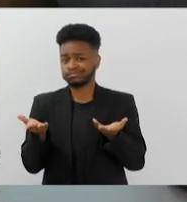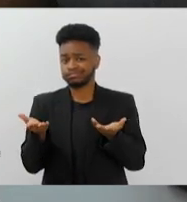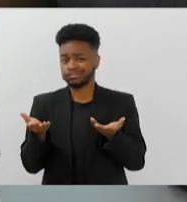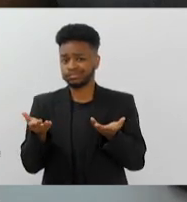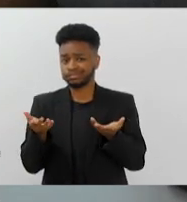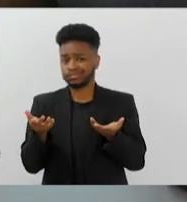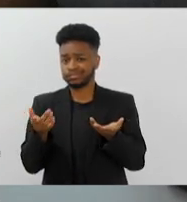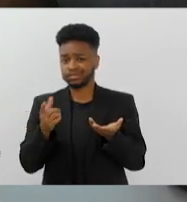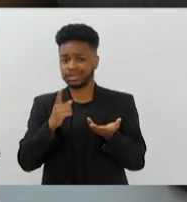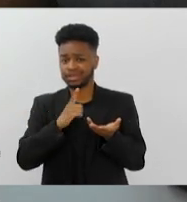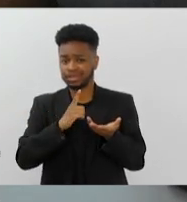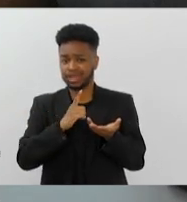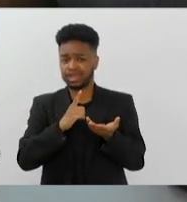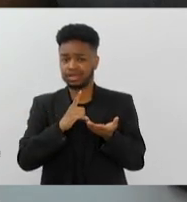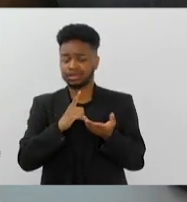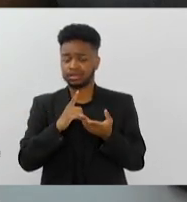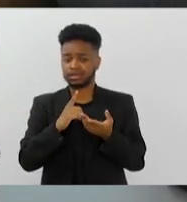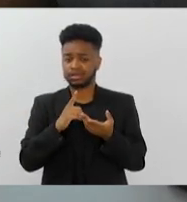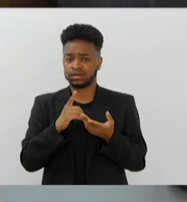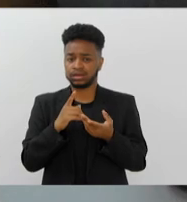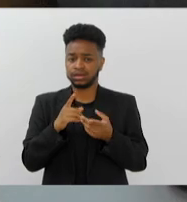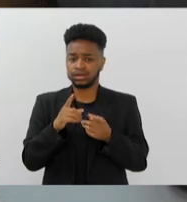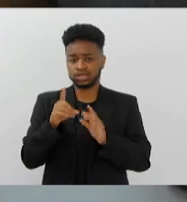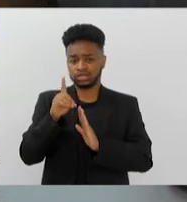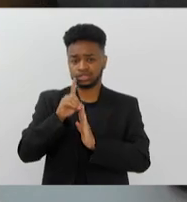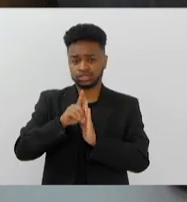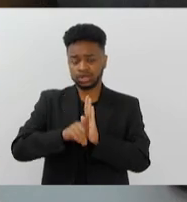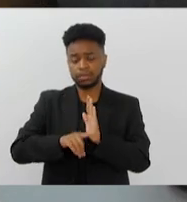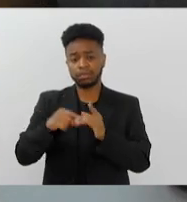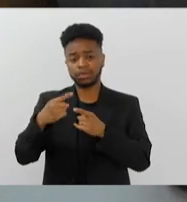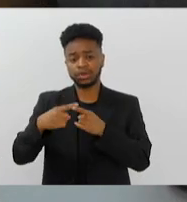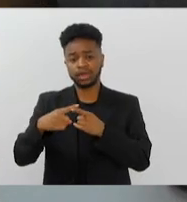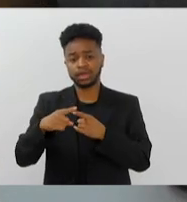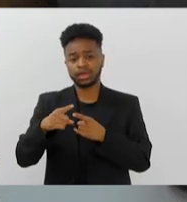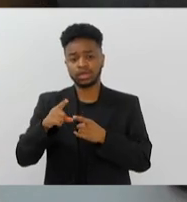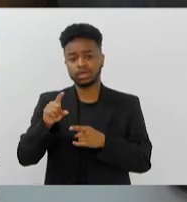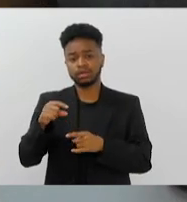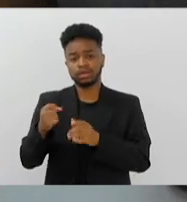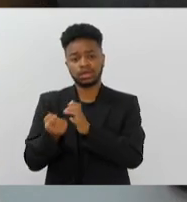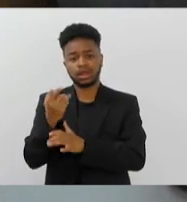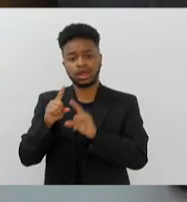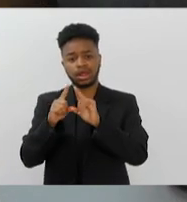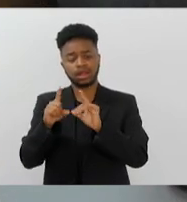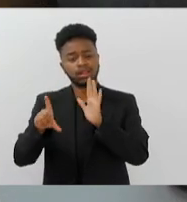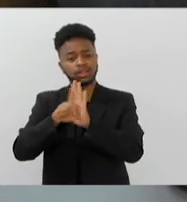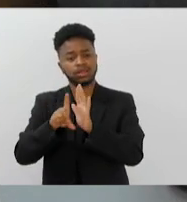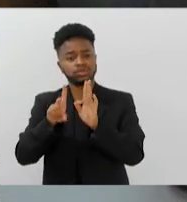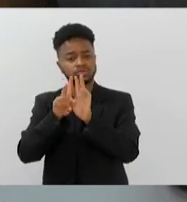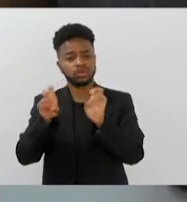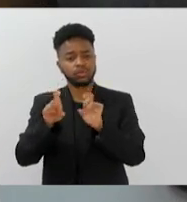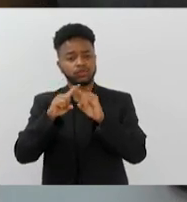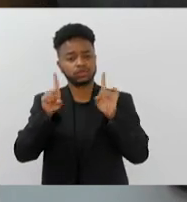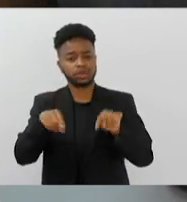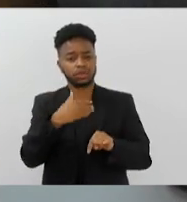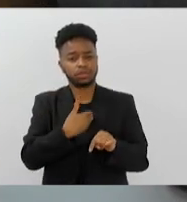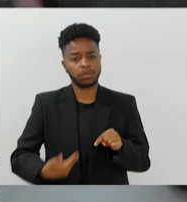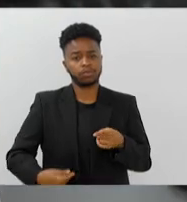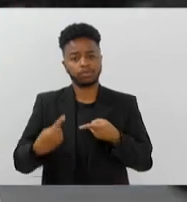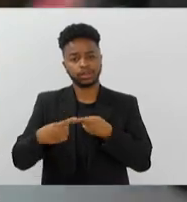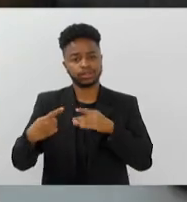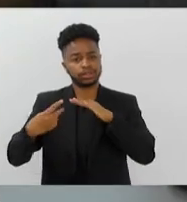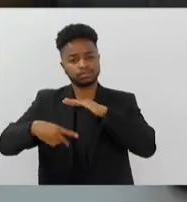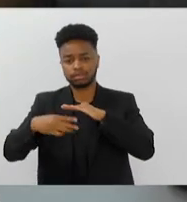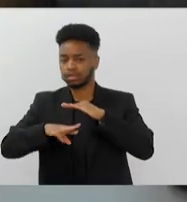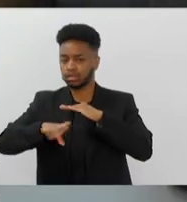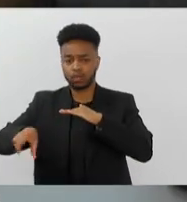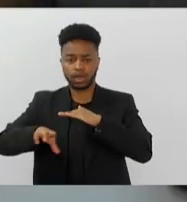teria essa questão se está se legislando para o servidor público? O terceirizado não é servidor público. Então,